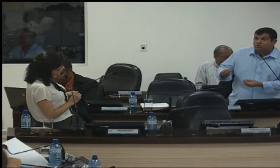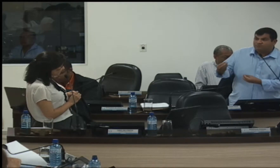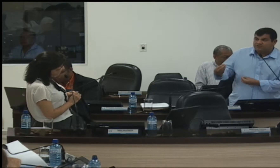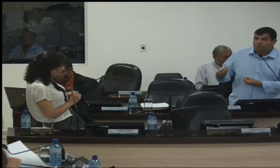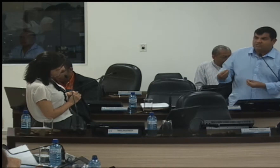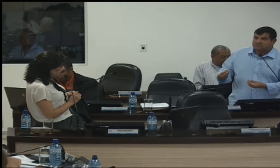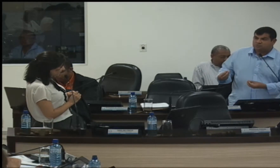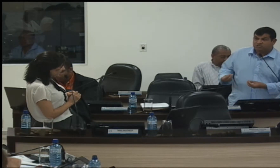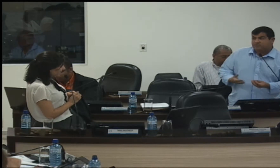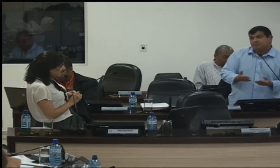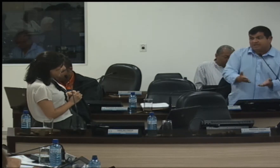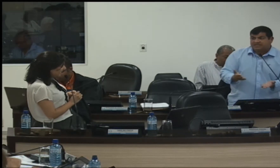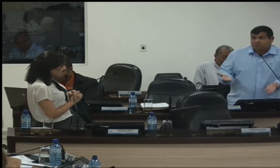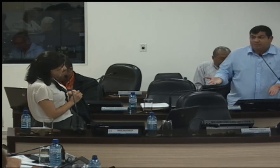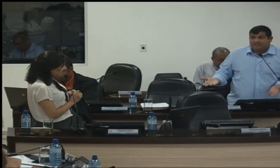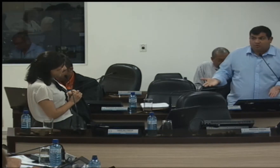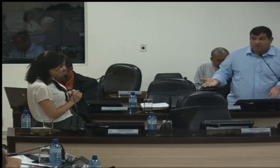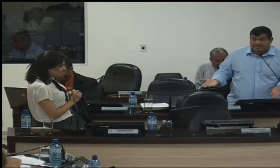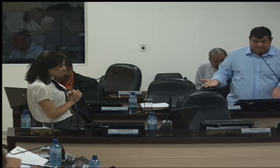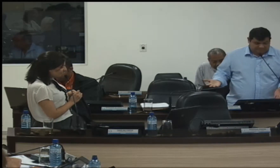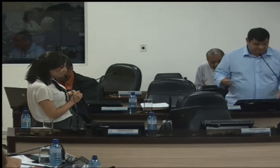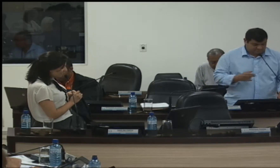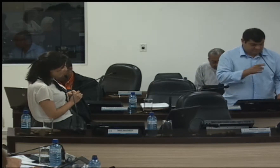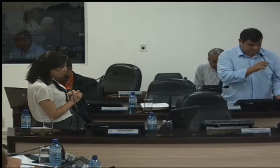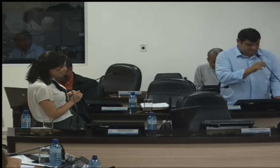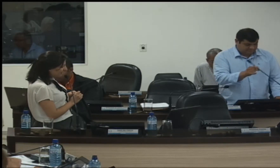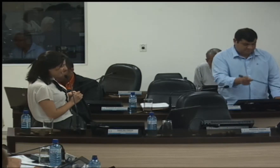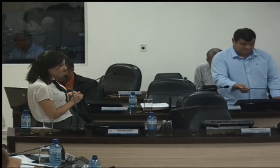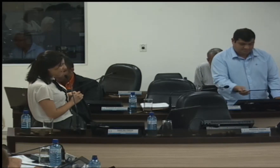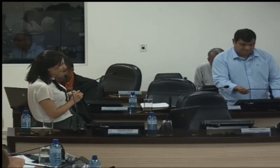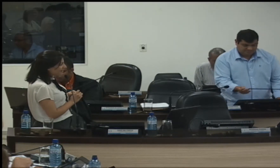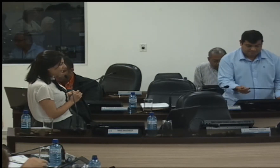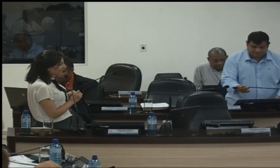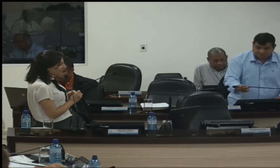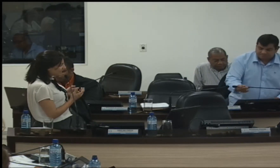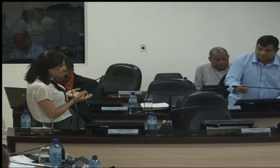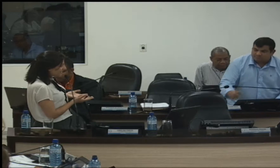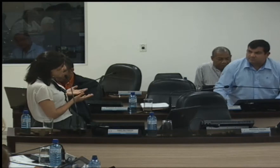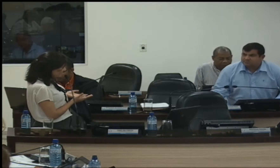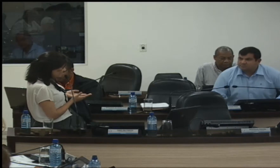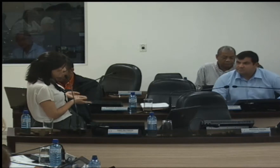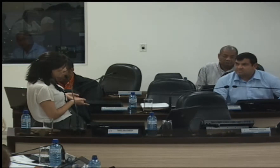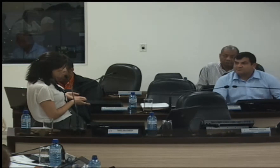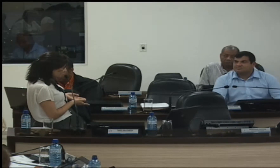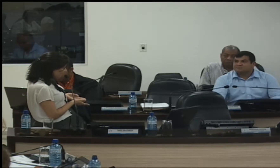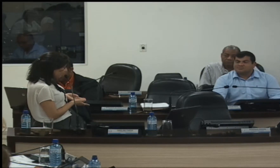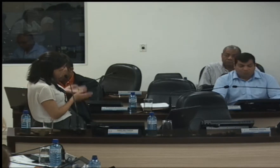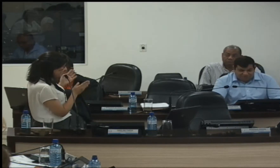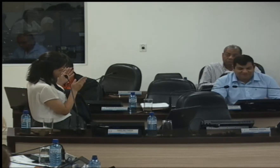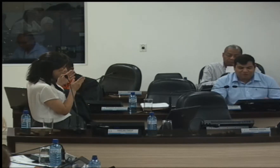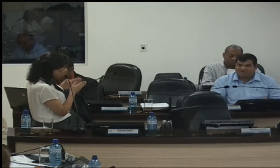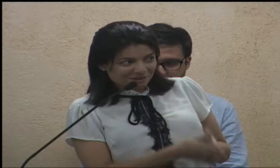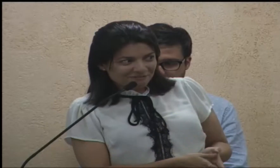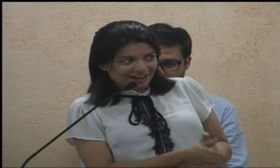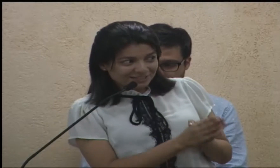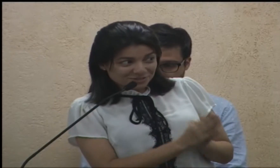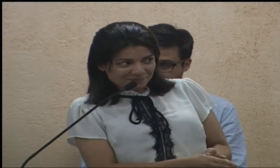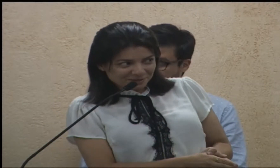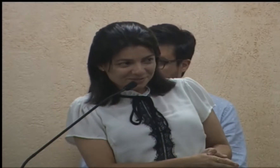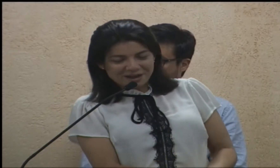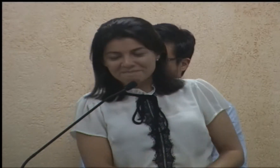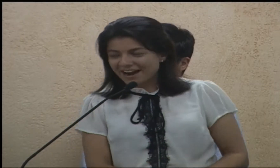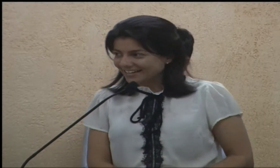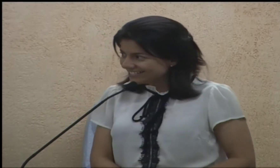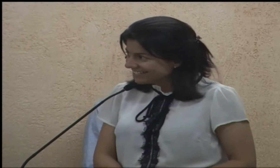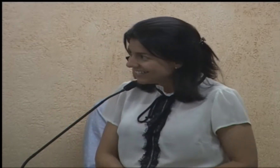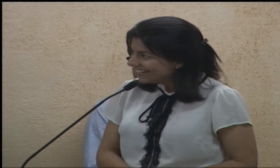não ser ouvido pelo Executivo para andar de uma maneira correta. Vamos lá, vereador Cleiton. Agora eu vou ter que fazer algumas considerações acerca da sua fala de 1